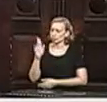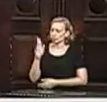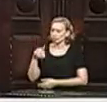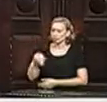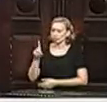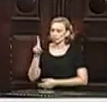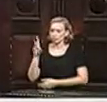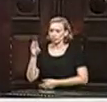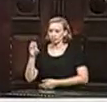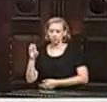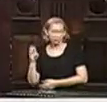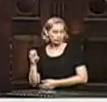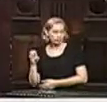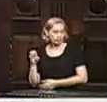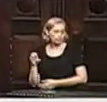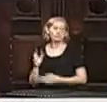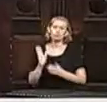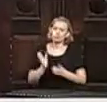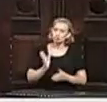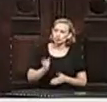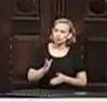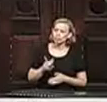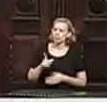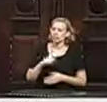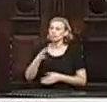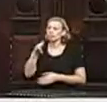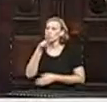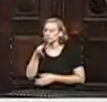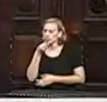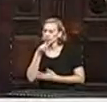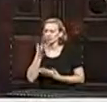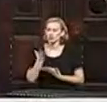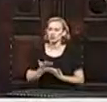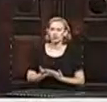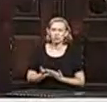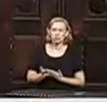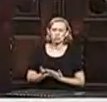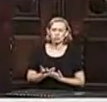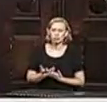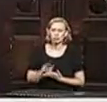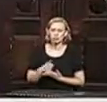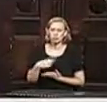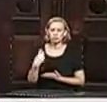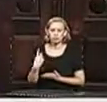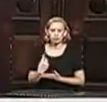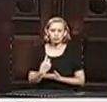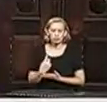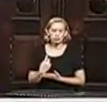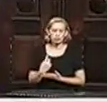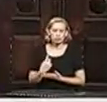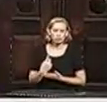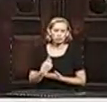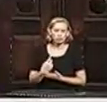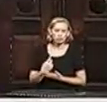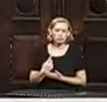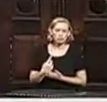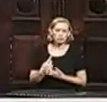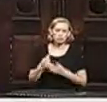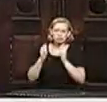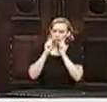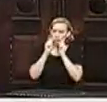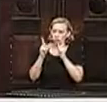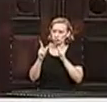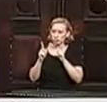FAETEC. Eu já tinha dado uma sugestão quando, de uma das nossas inúmeras audiências sobre a questão da